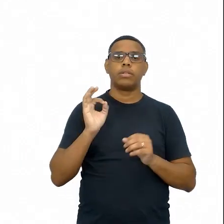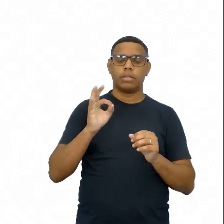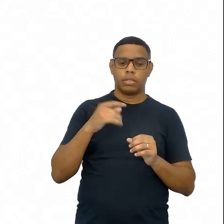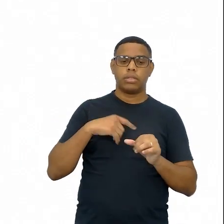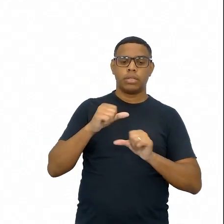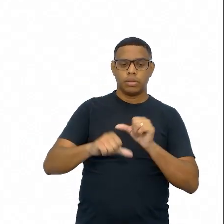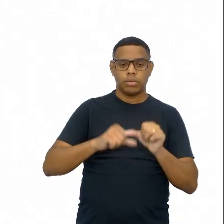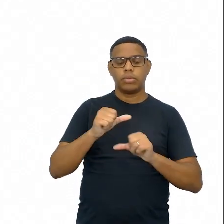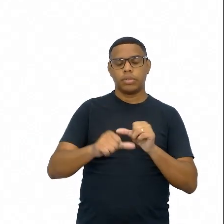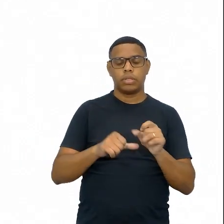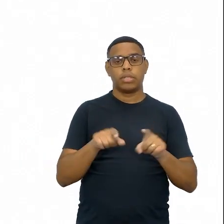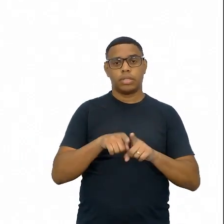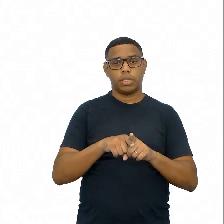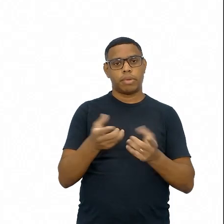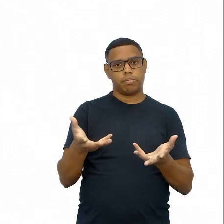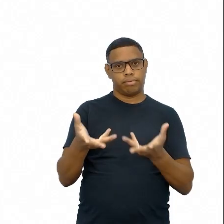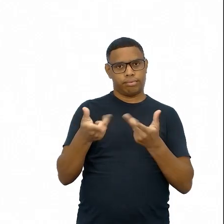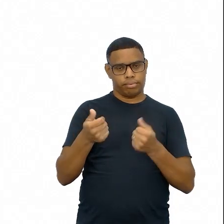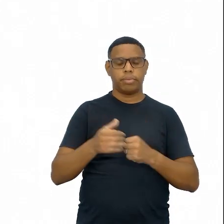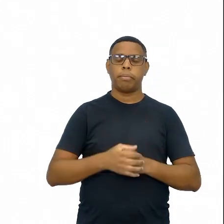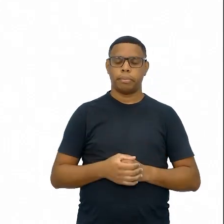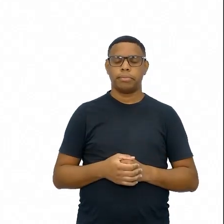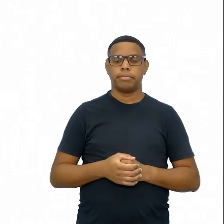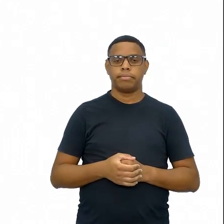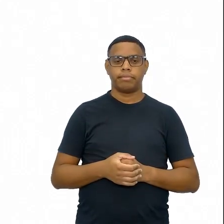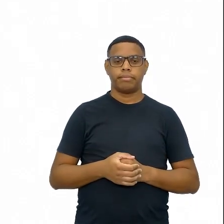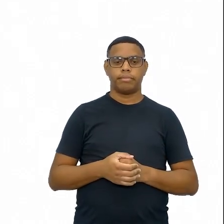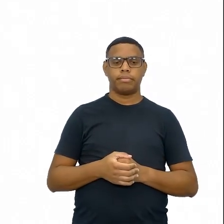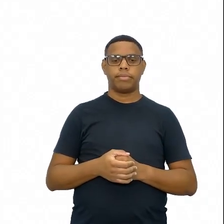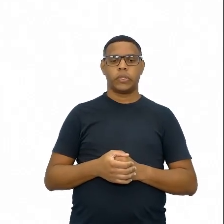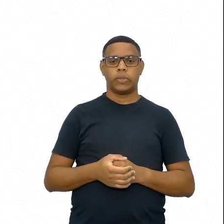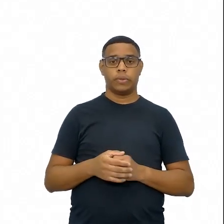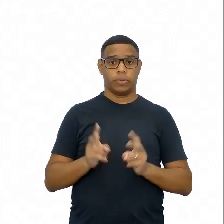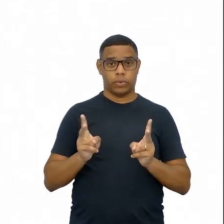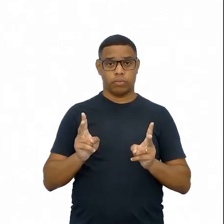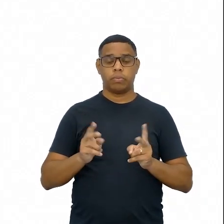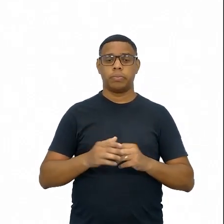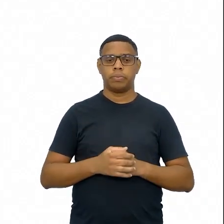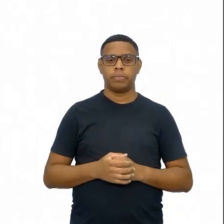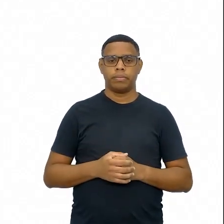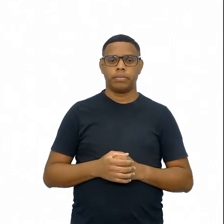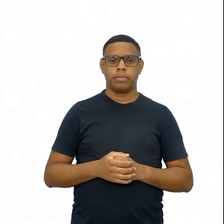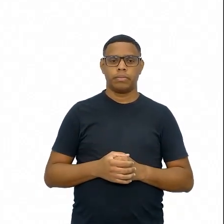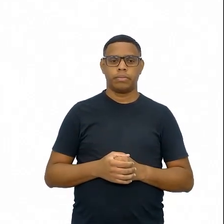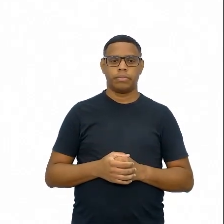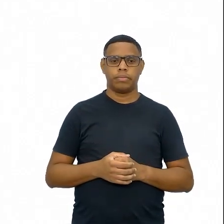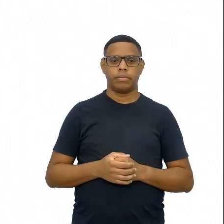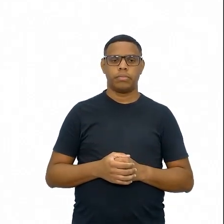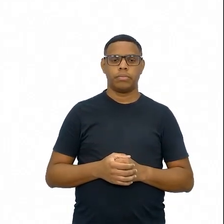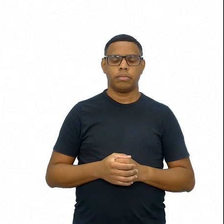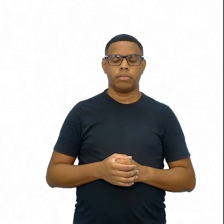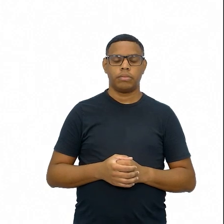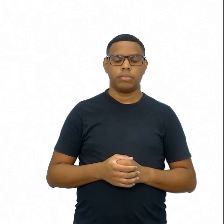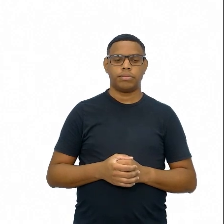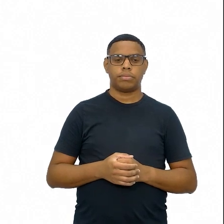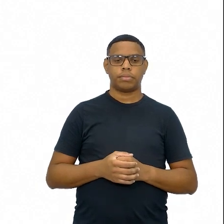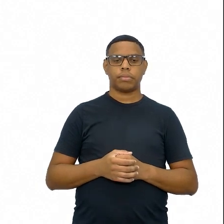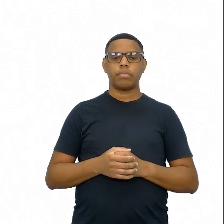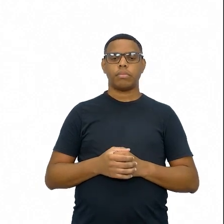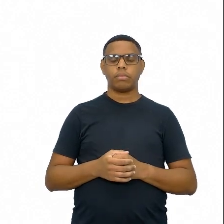se tornar também mais atraente, certo? Então, seguindo. Aqui, né,